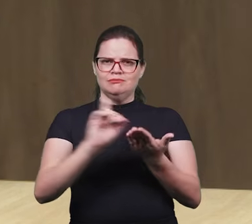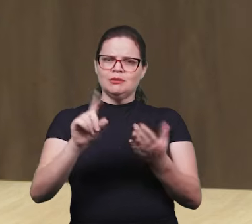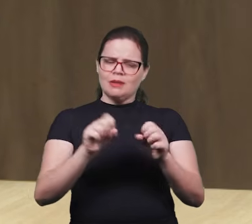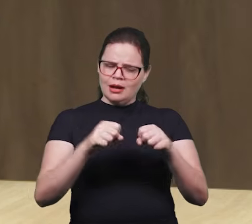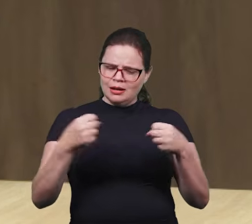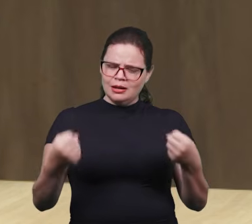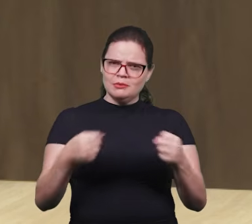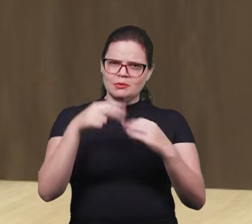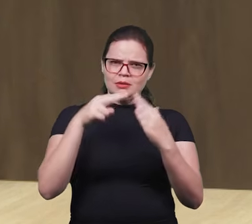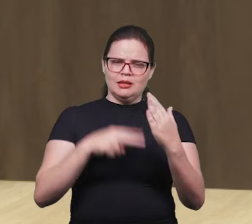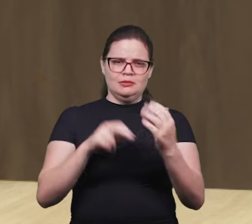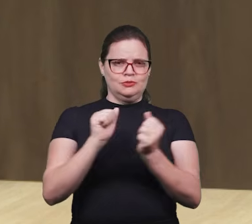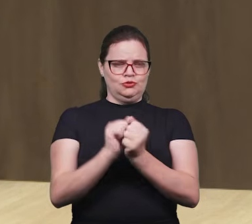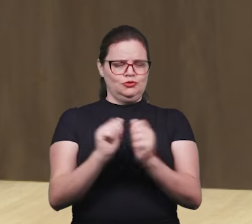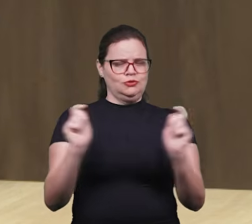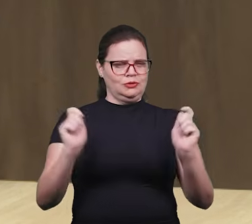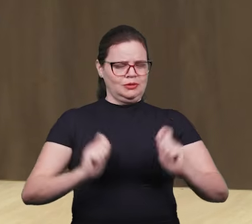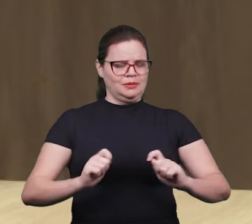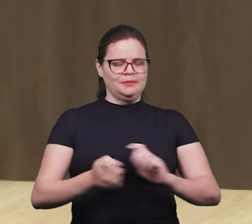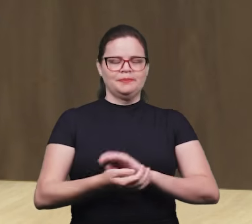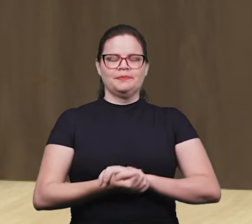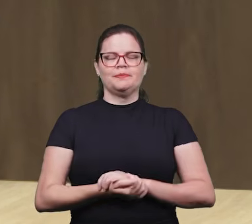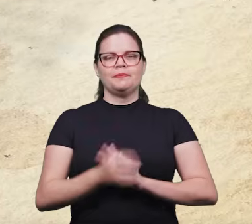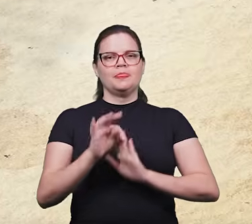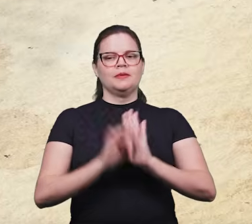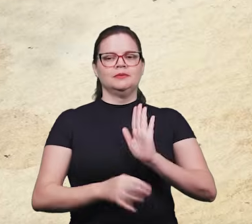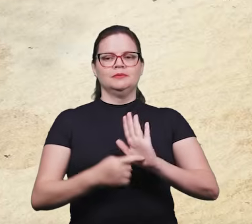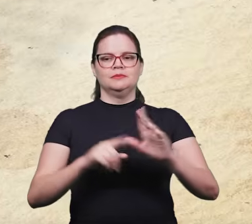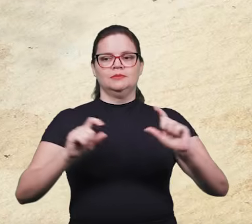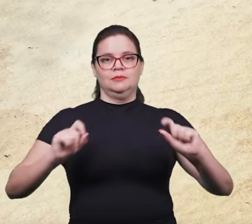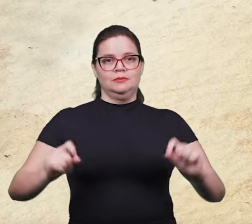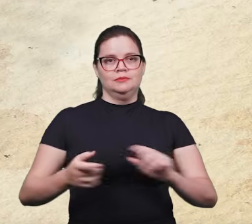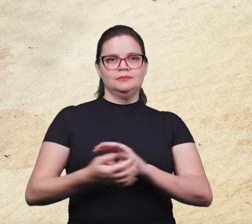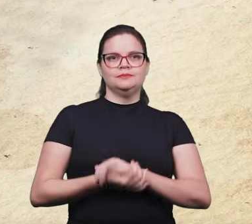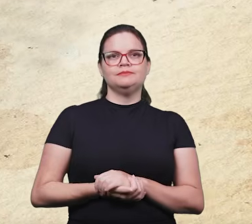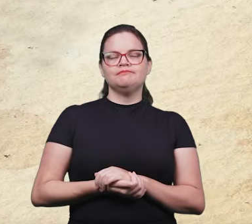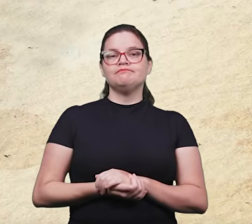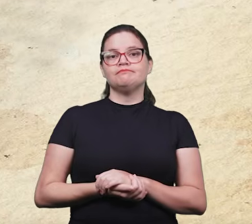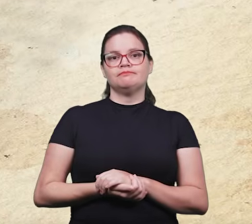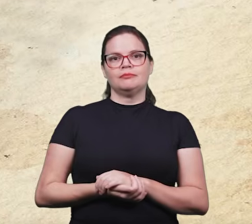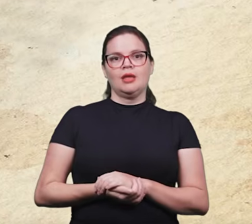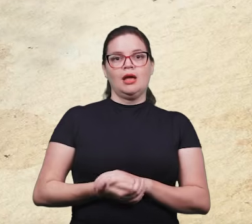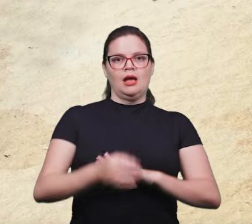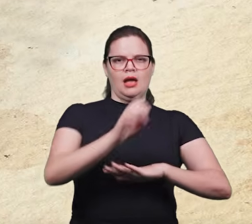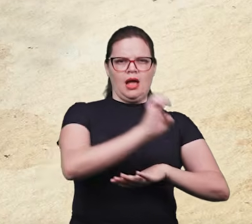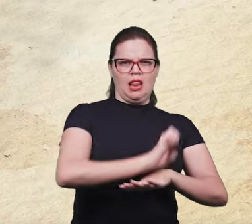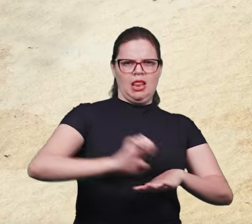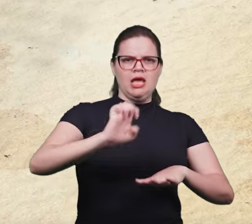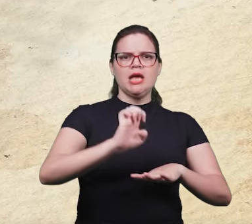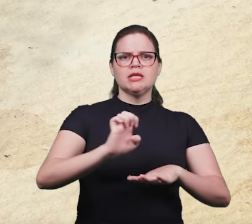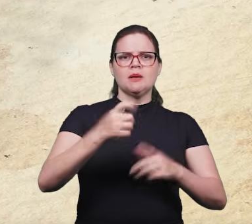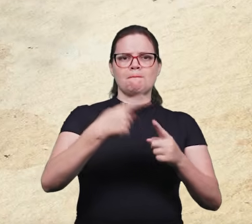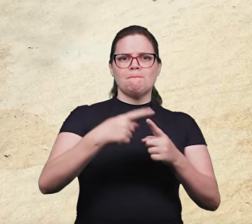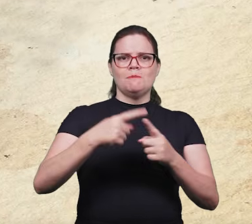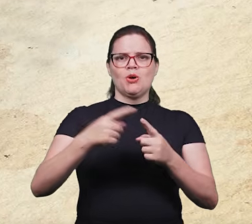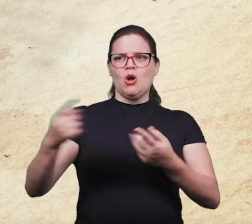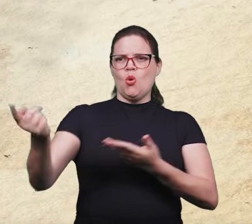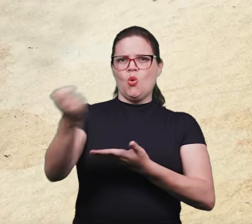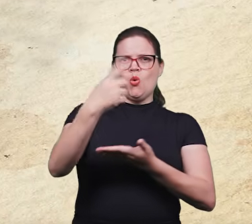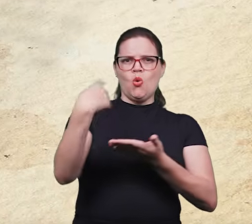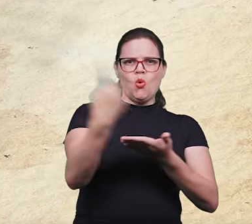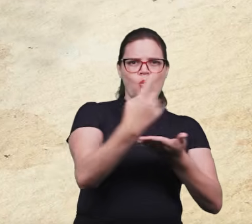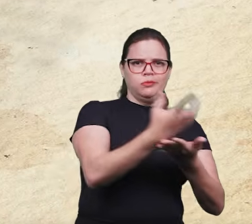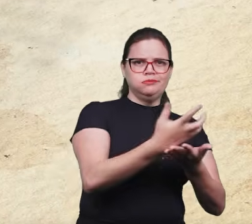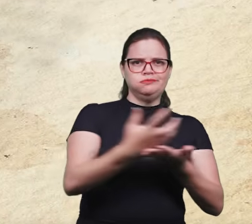palavra de Deus. Diz assim o texto: E tomou a capa de Elias, que lhe caíra,